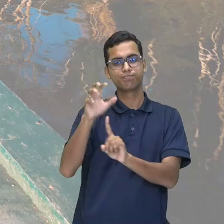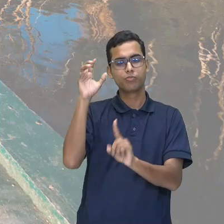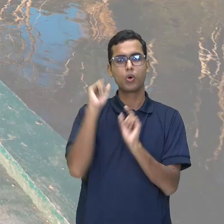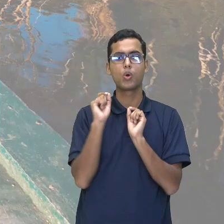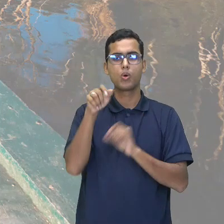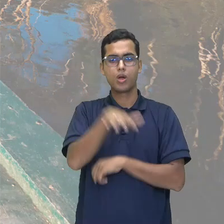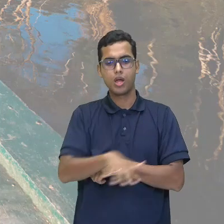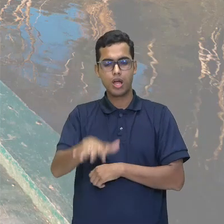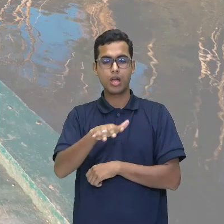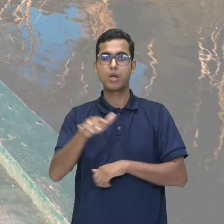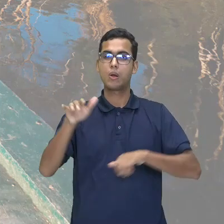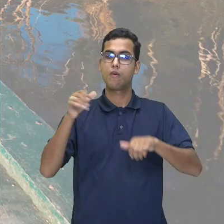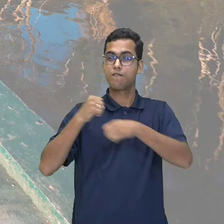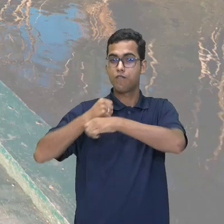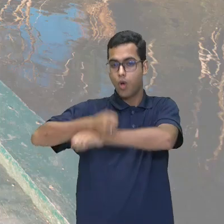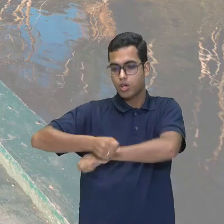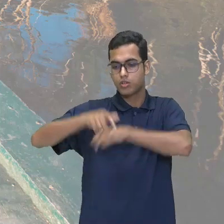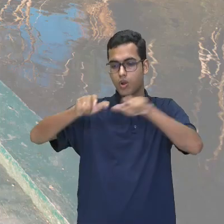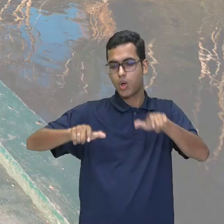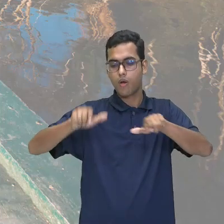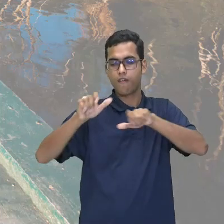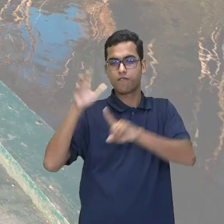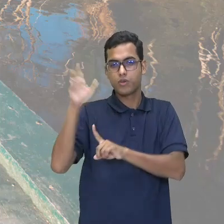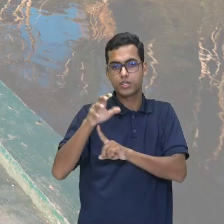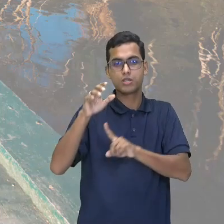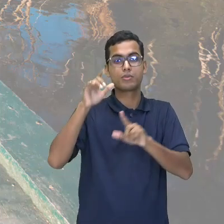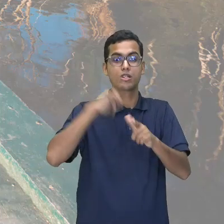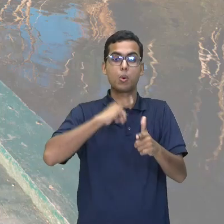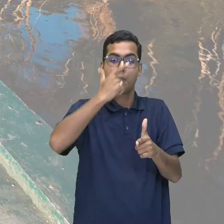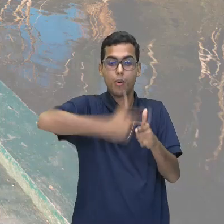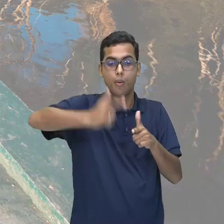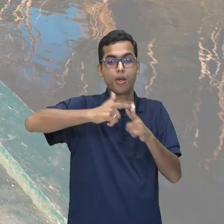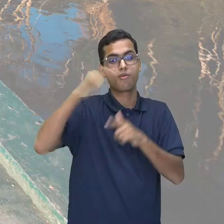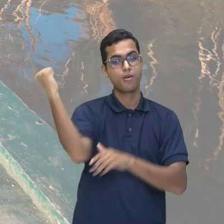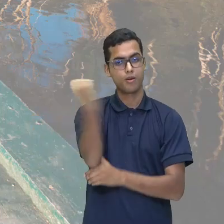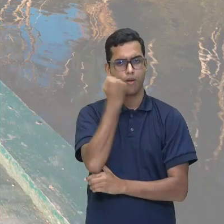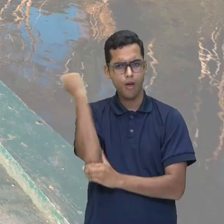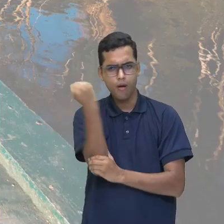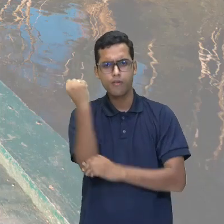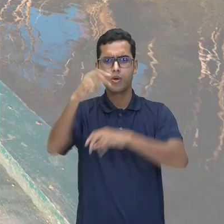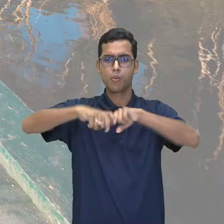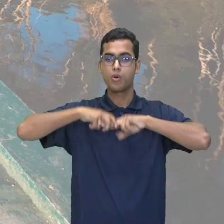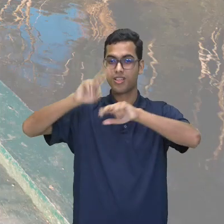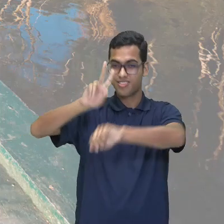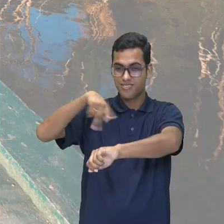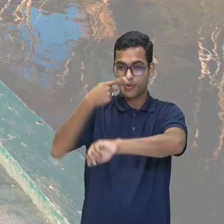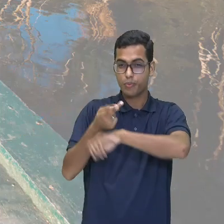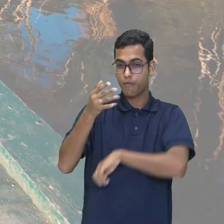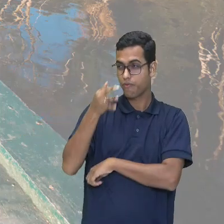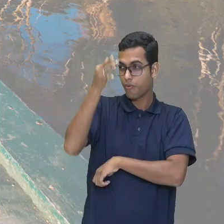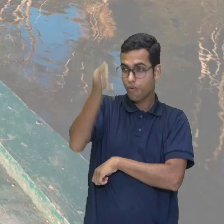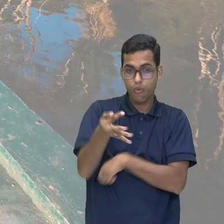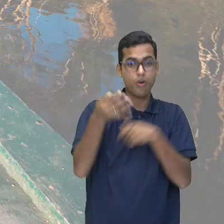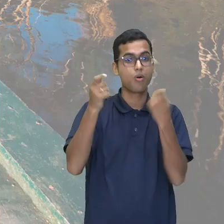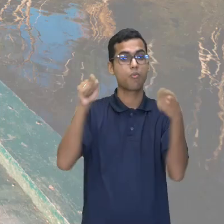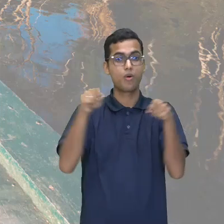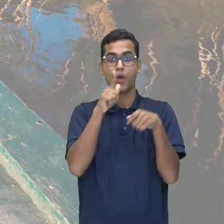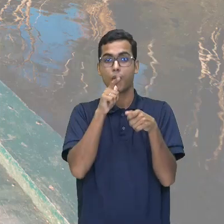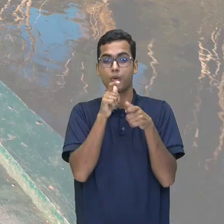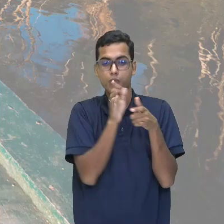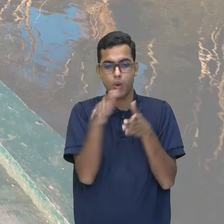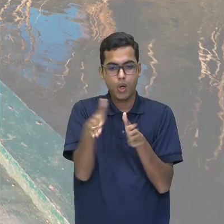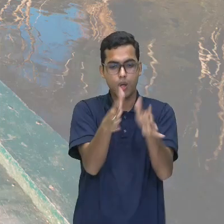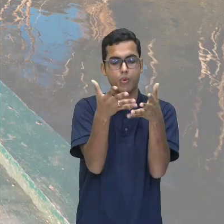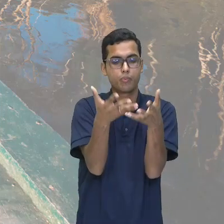assim, um problema, certo? Por quê? Porque ele pode vir a desaparecer de acordo com